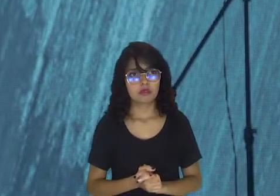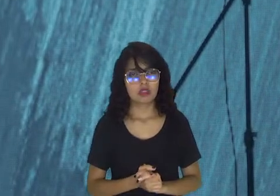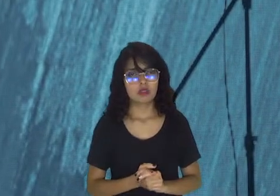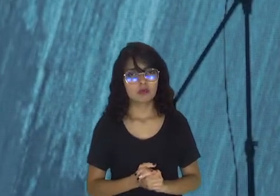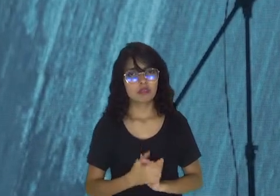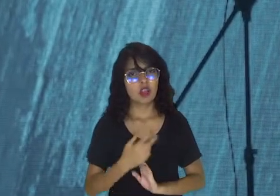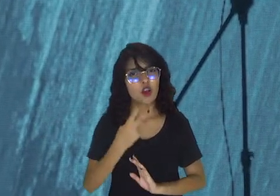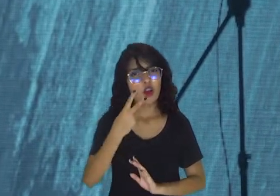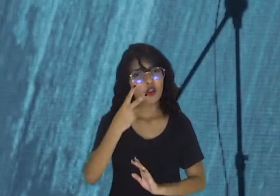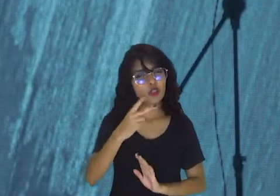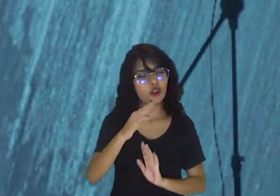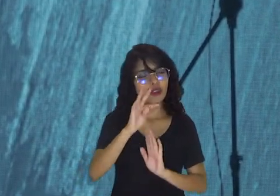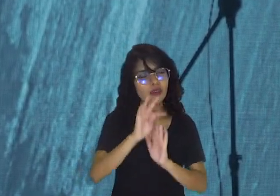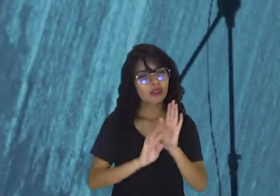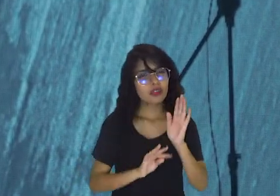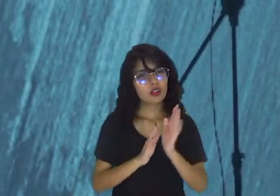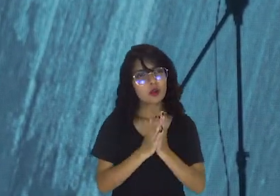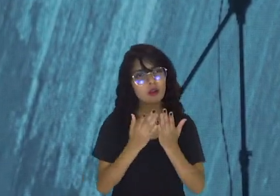lá,